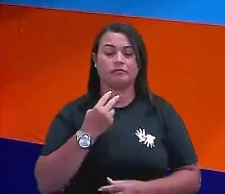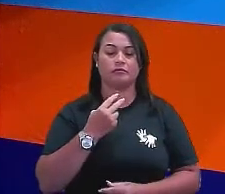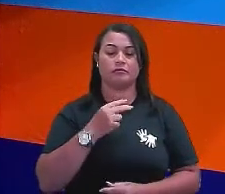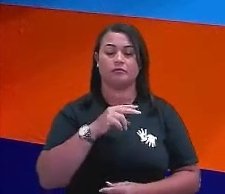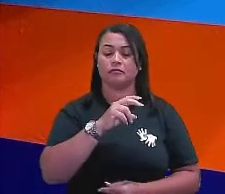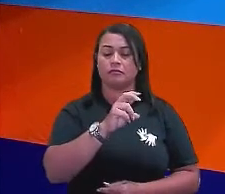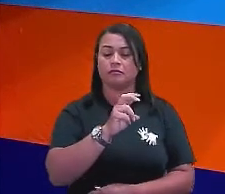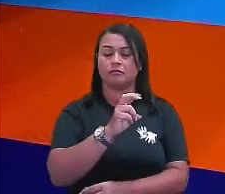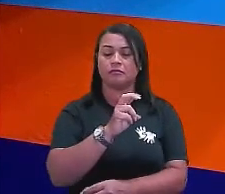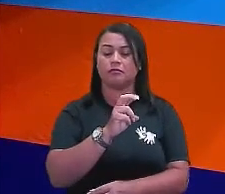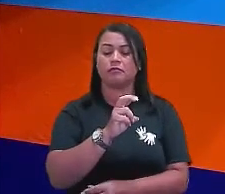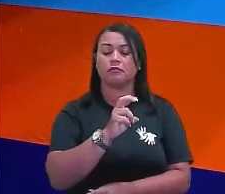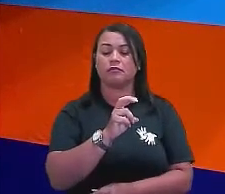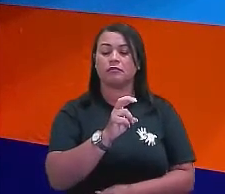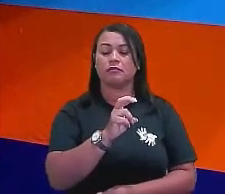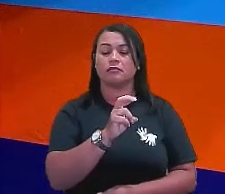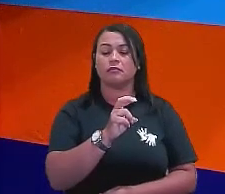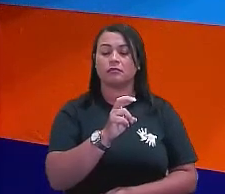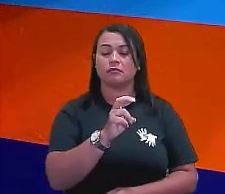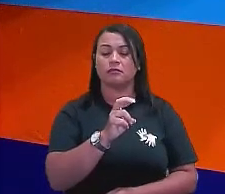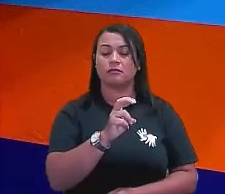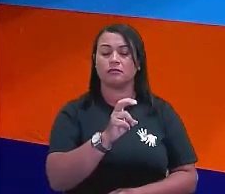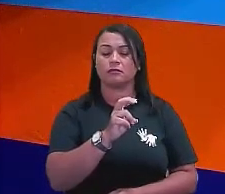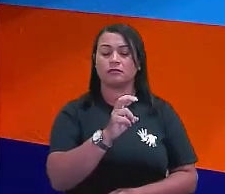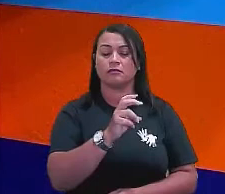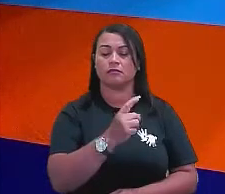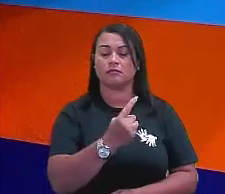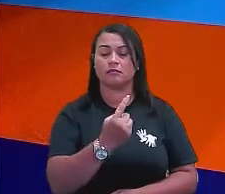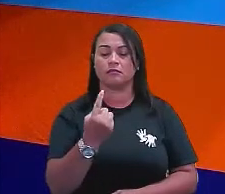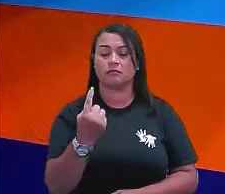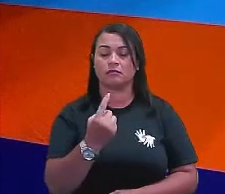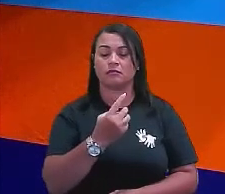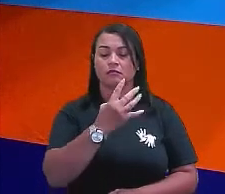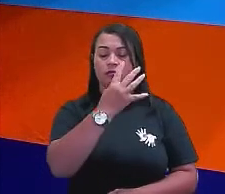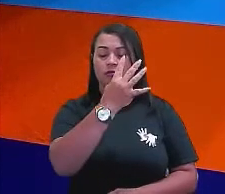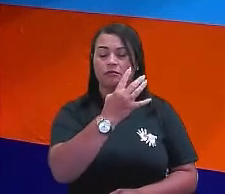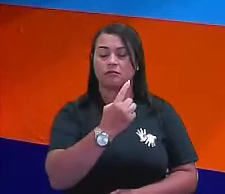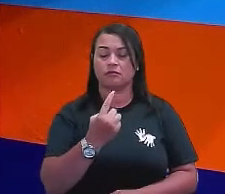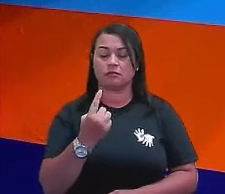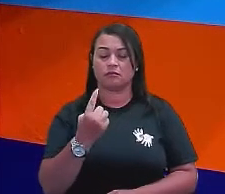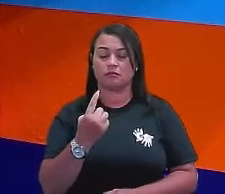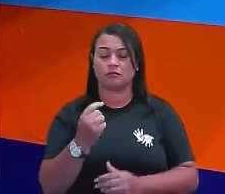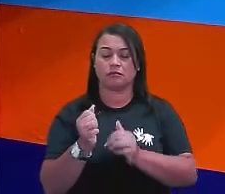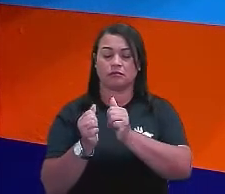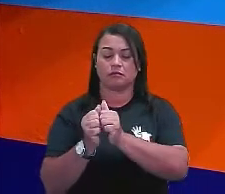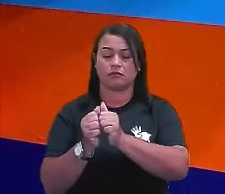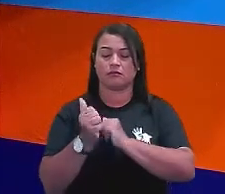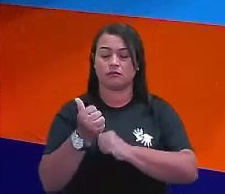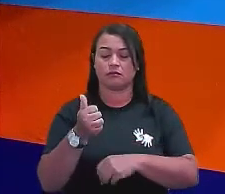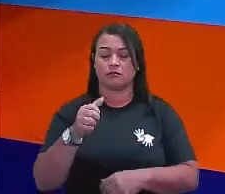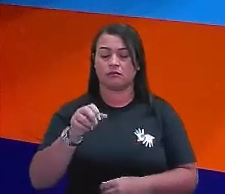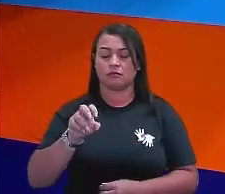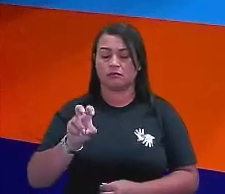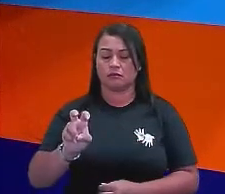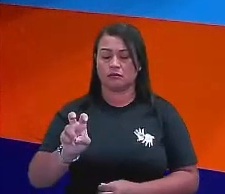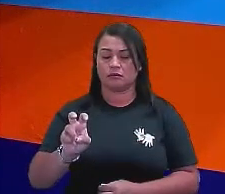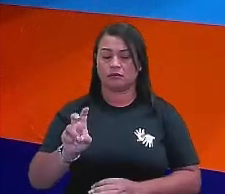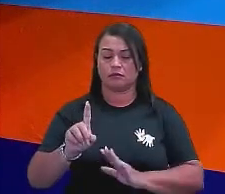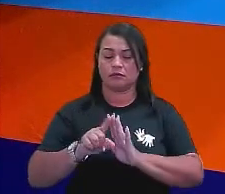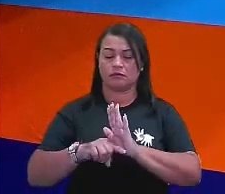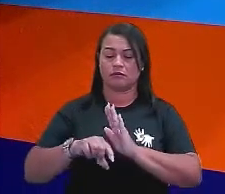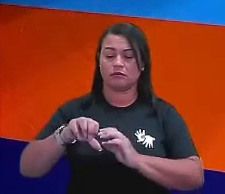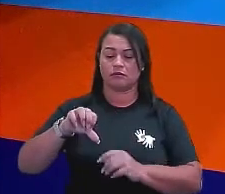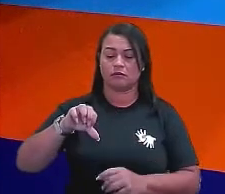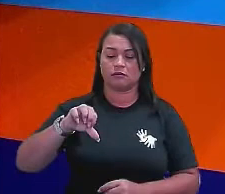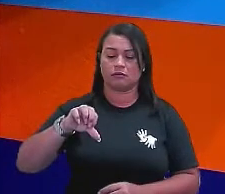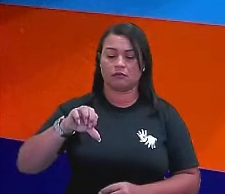Corto 5, aí eu tiro 1, que ficou 4, e o outro 1 eu jogo aqui. Então, agora eu tenho 15 menos